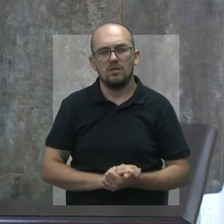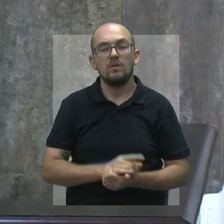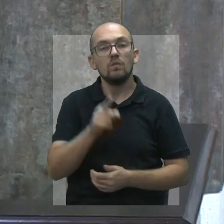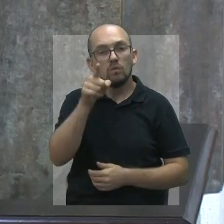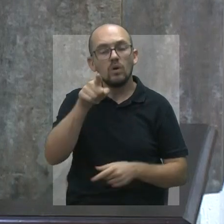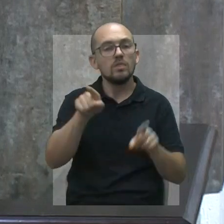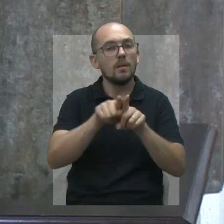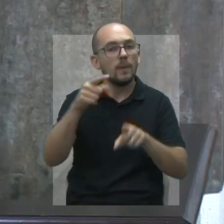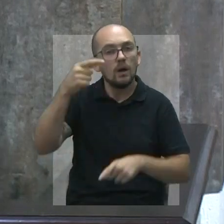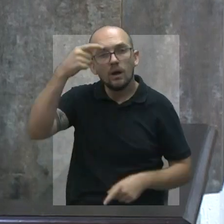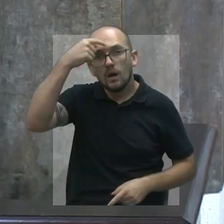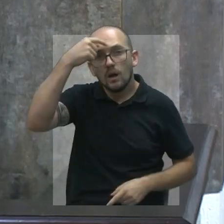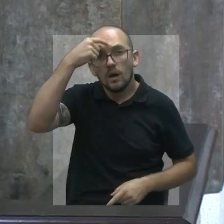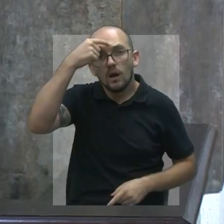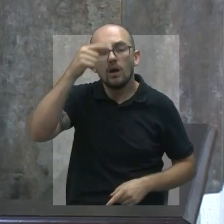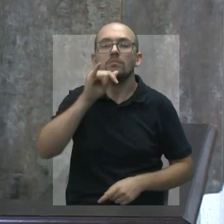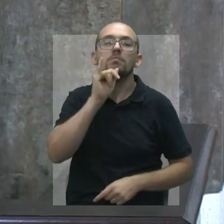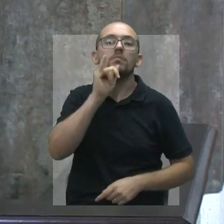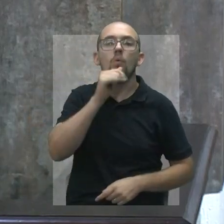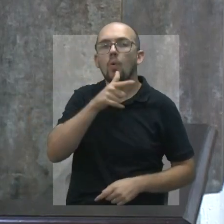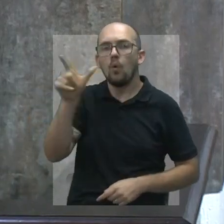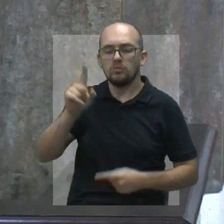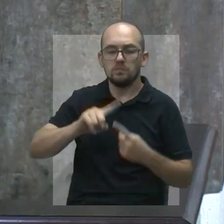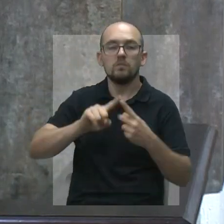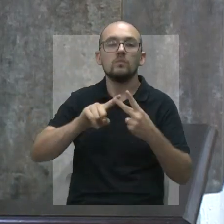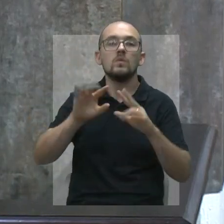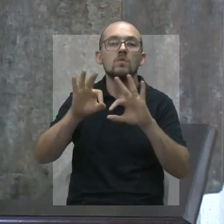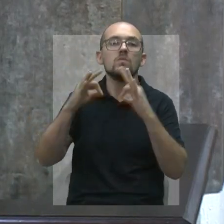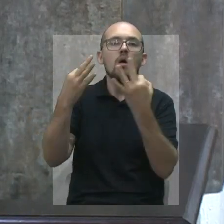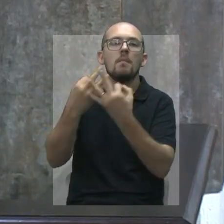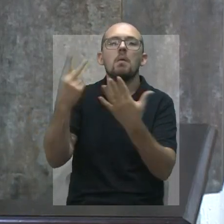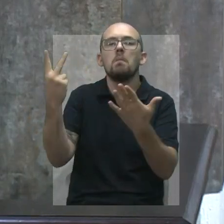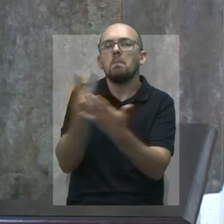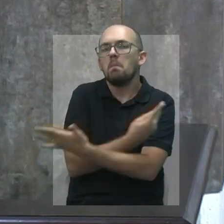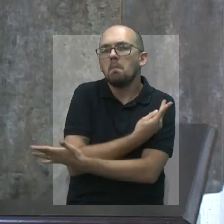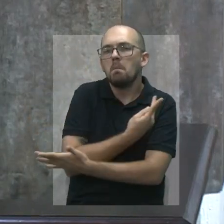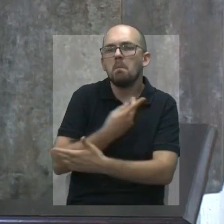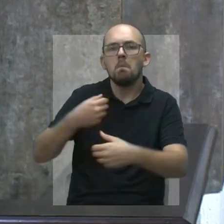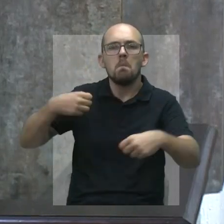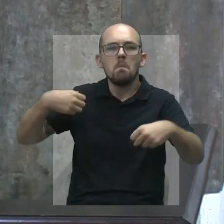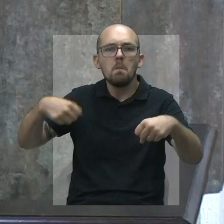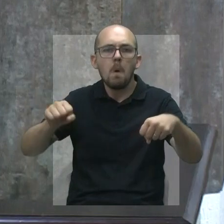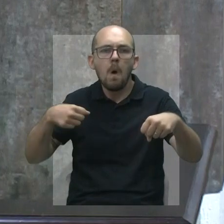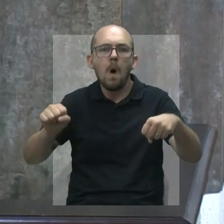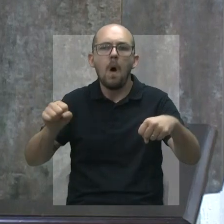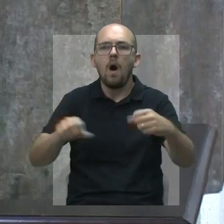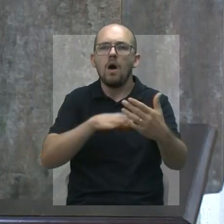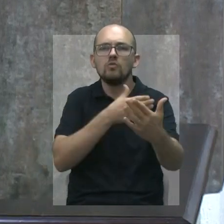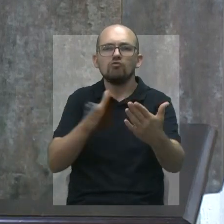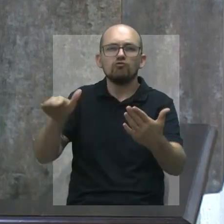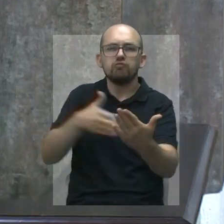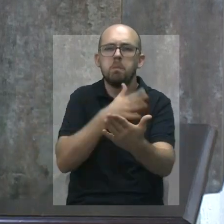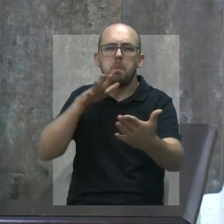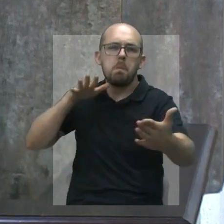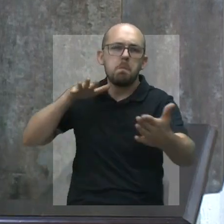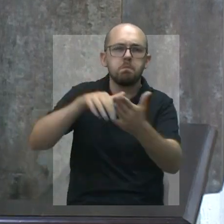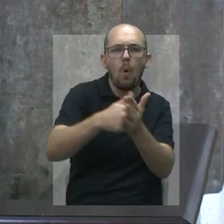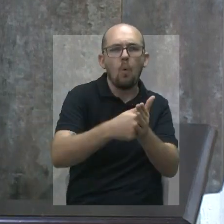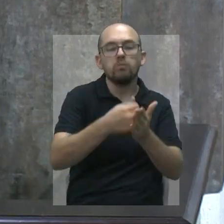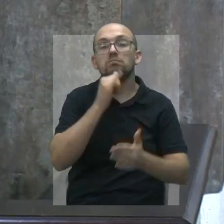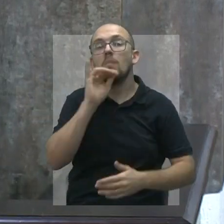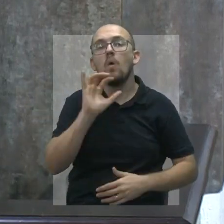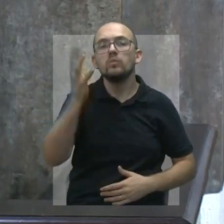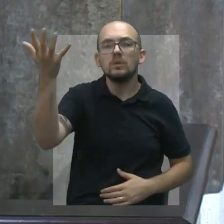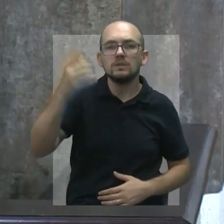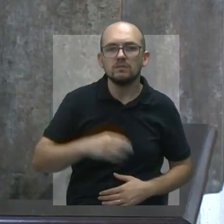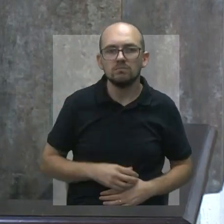também no lugar de um familiar que acompanha o tratamento do seu filho no UTI após um acidente de moto,